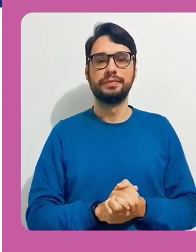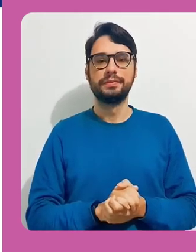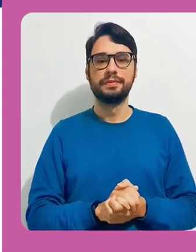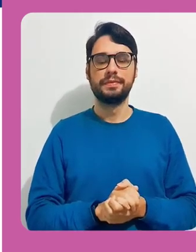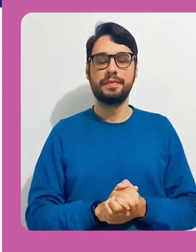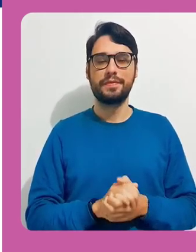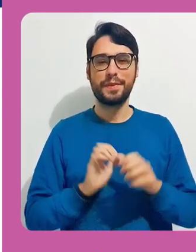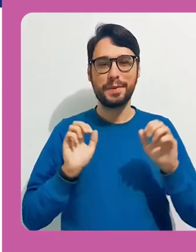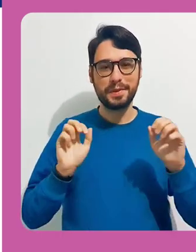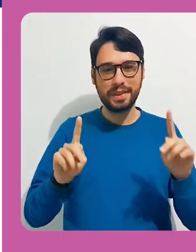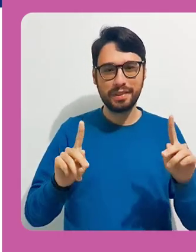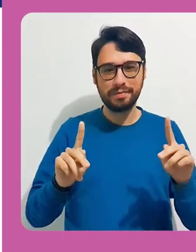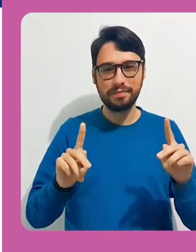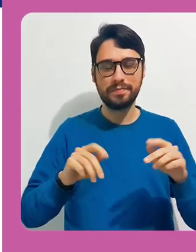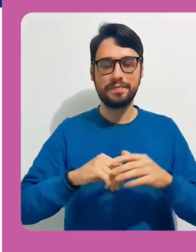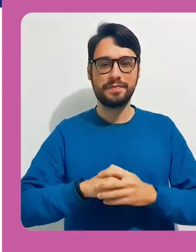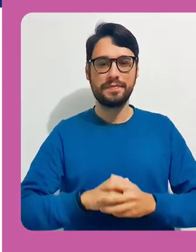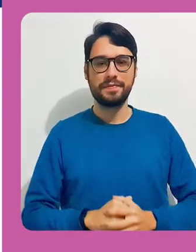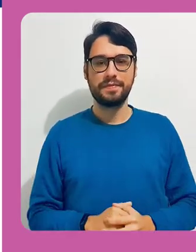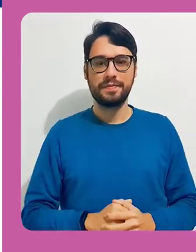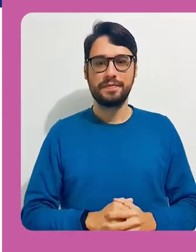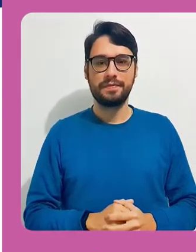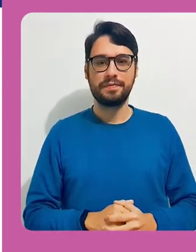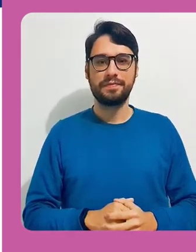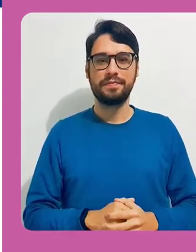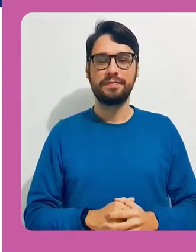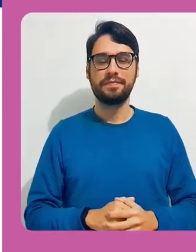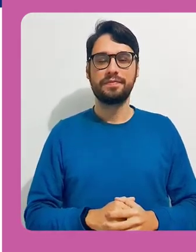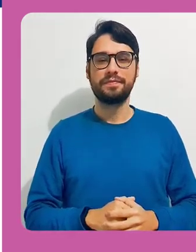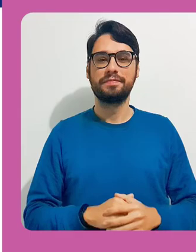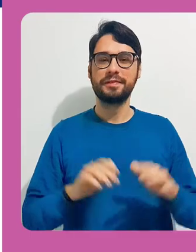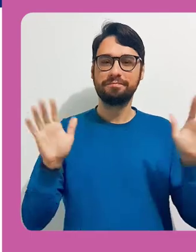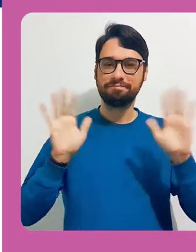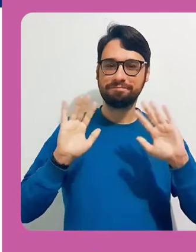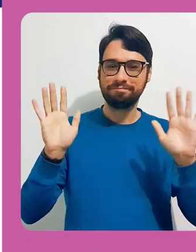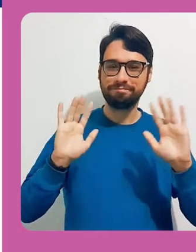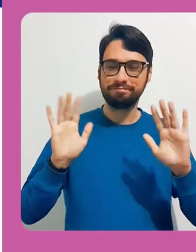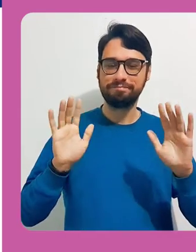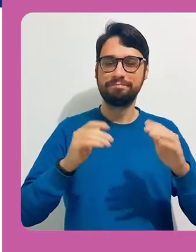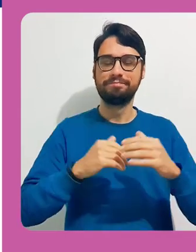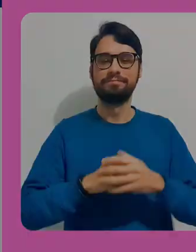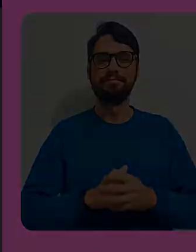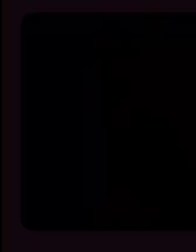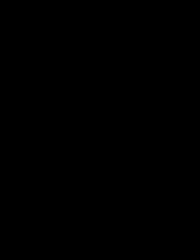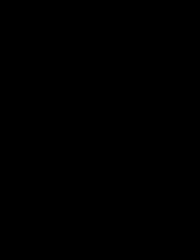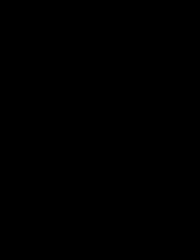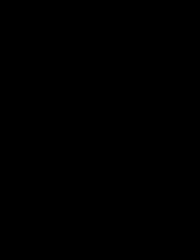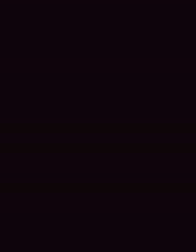Ok? Então até o próximo vídeo. Abraços.